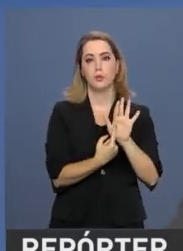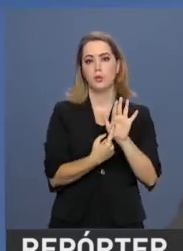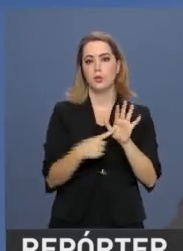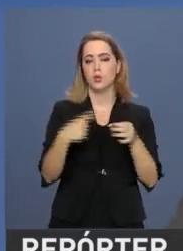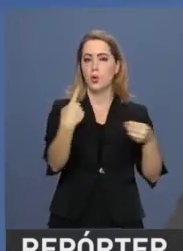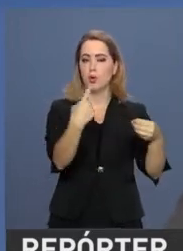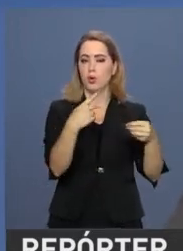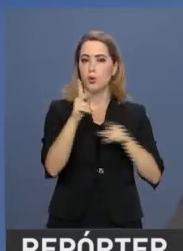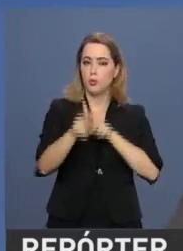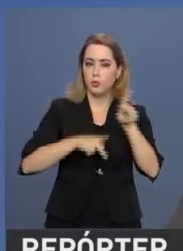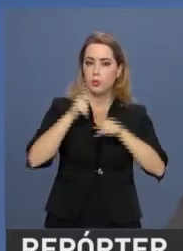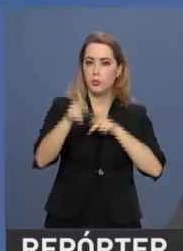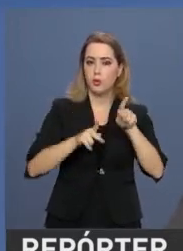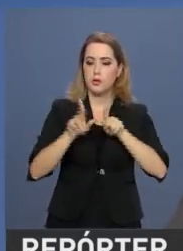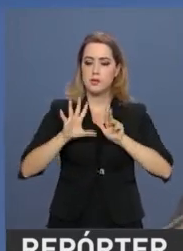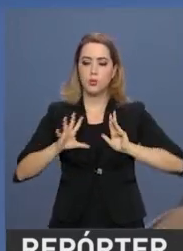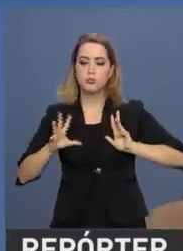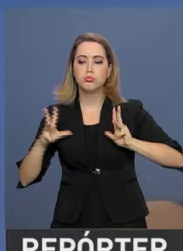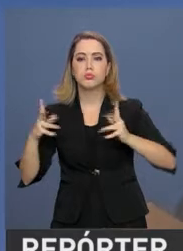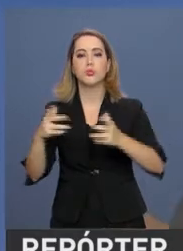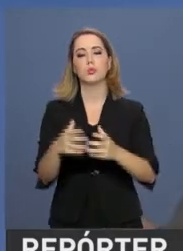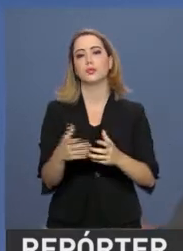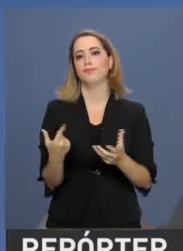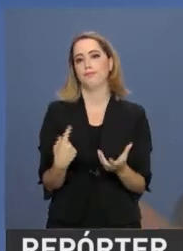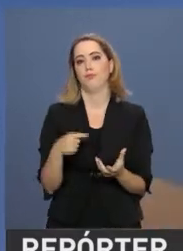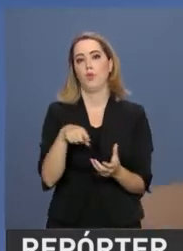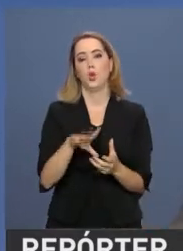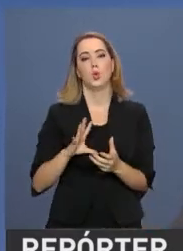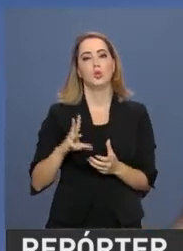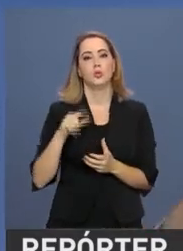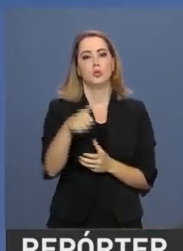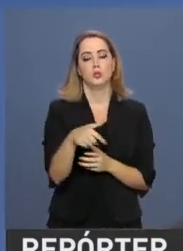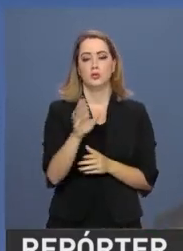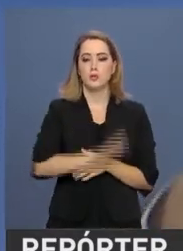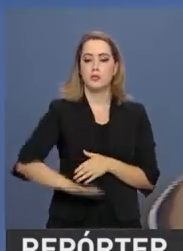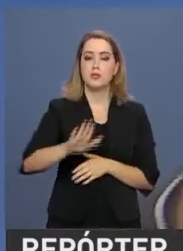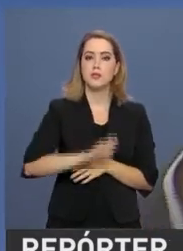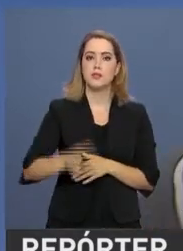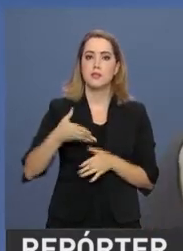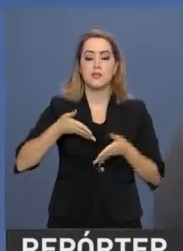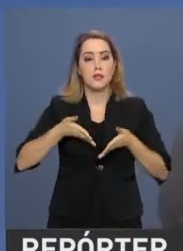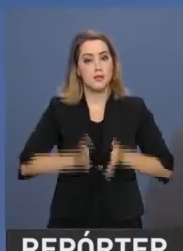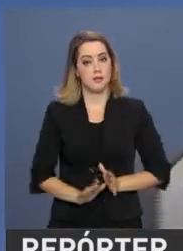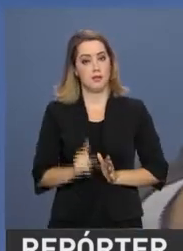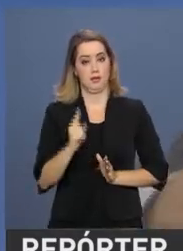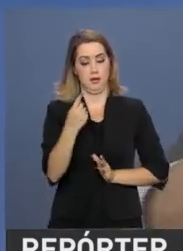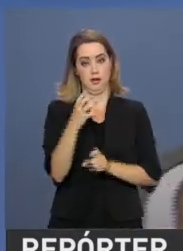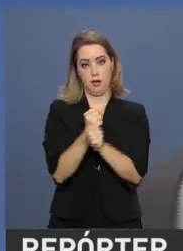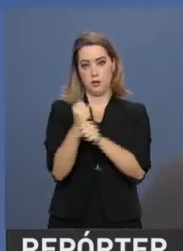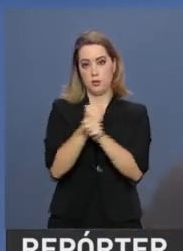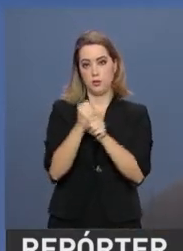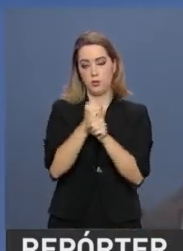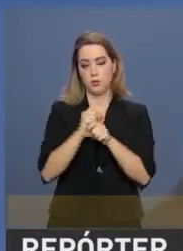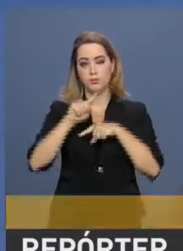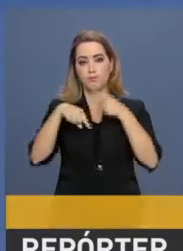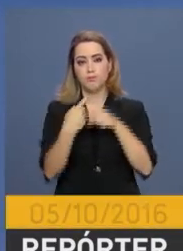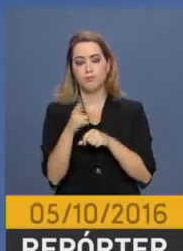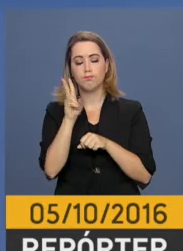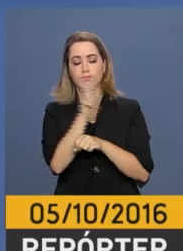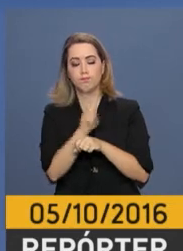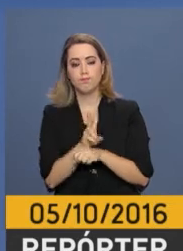inteiras todas as crianças que nascem no determinado ano são acompanhadas ano a ano em vários